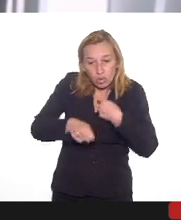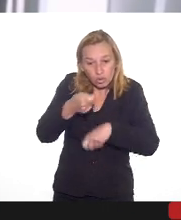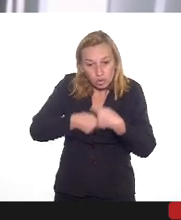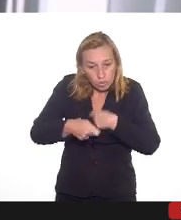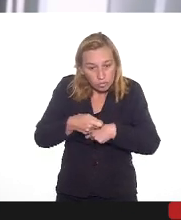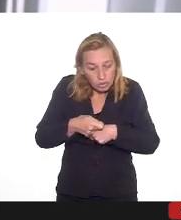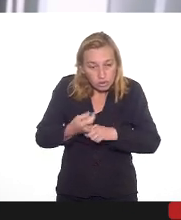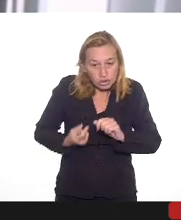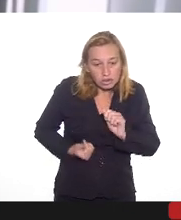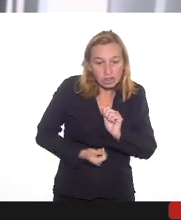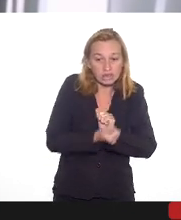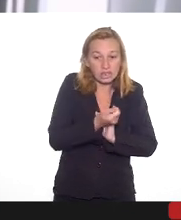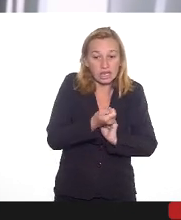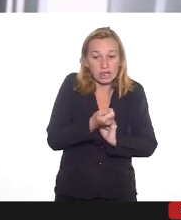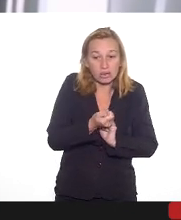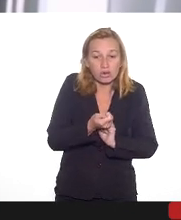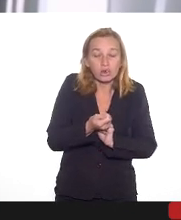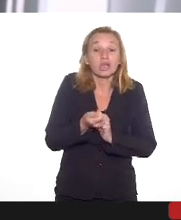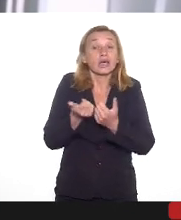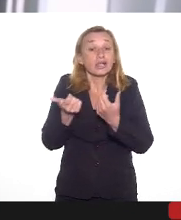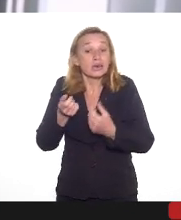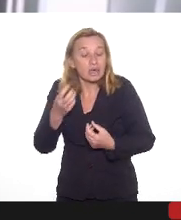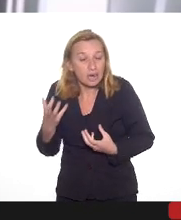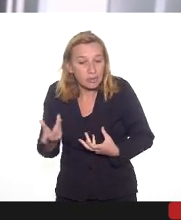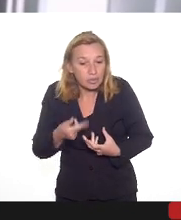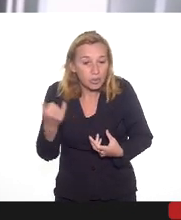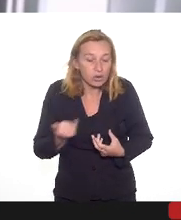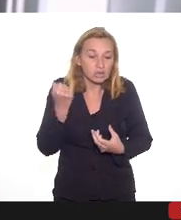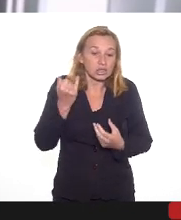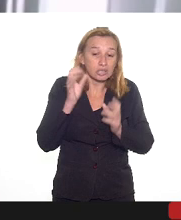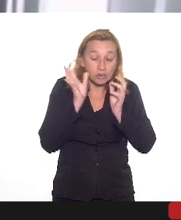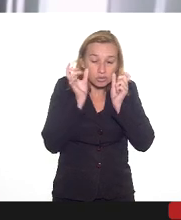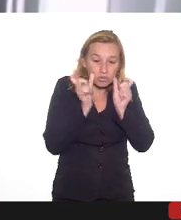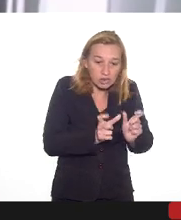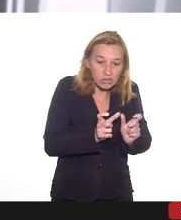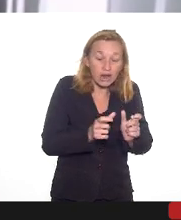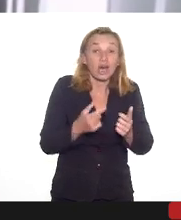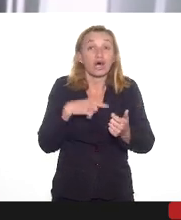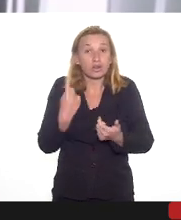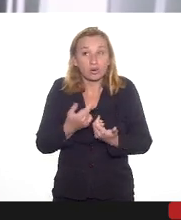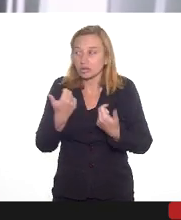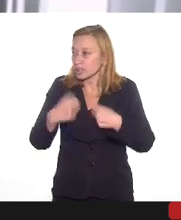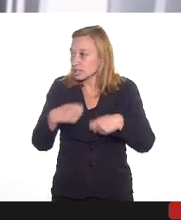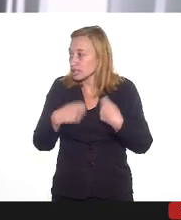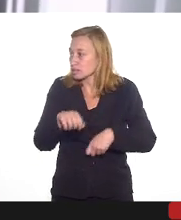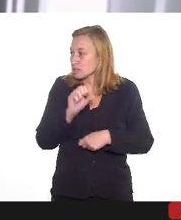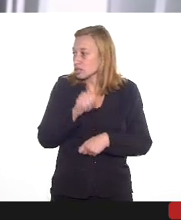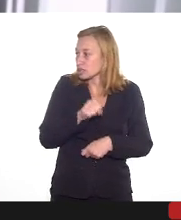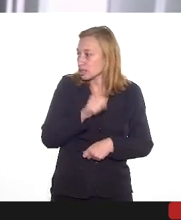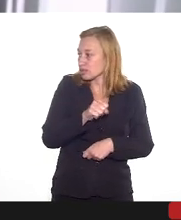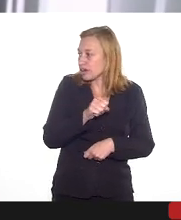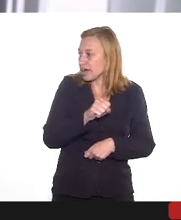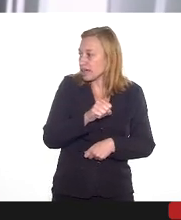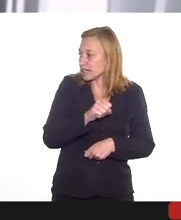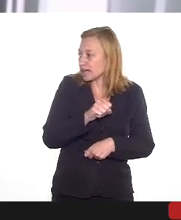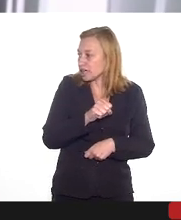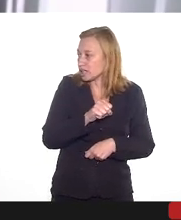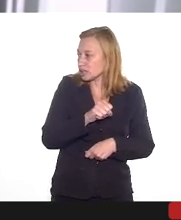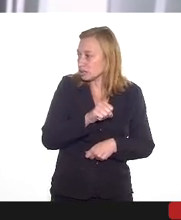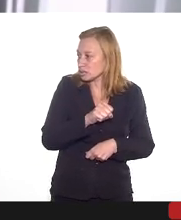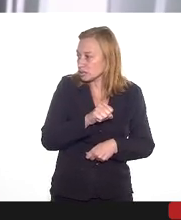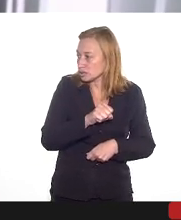econômico-financeiro da situação que merece ser levado em conta. Eu acho que a gente precisa, deputado Flávio Serafini, eu quero aqui fazer